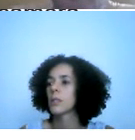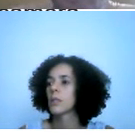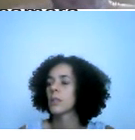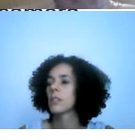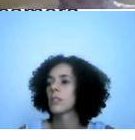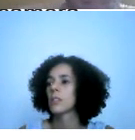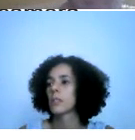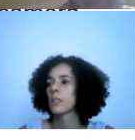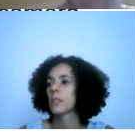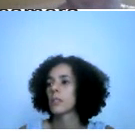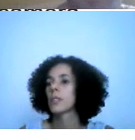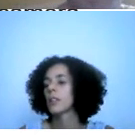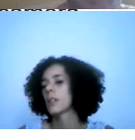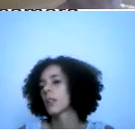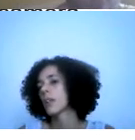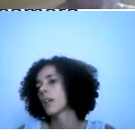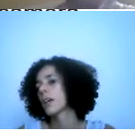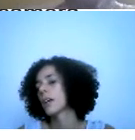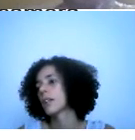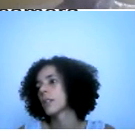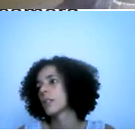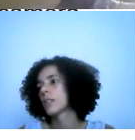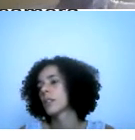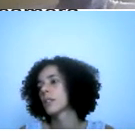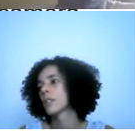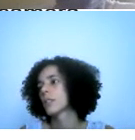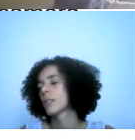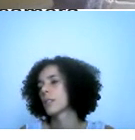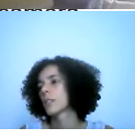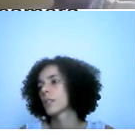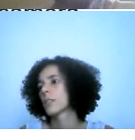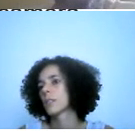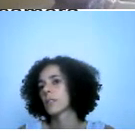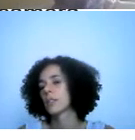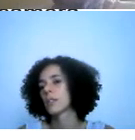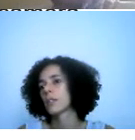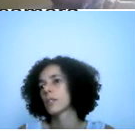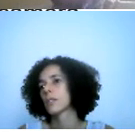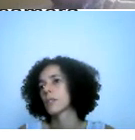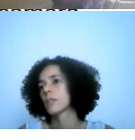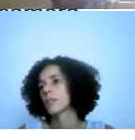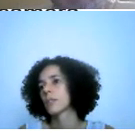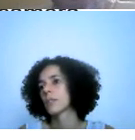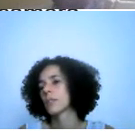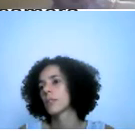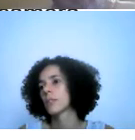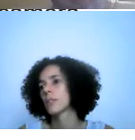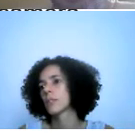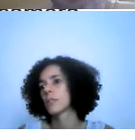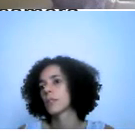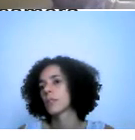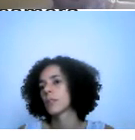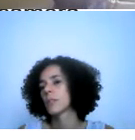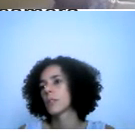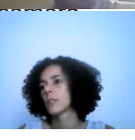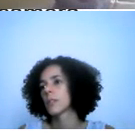e um anfíbio. Então, diferentes taxas ali estão envolvidos. E dentro desses dos biomas, né, que